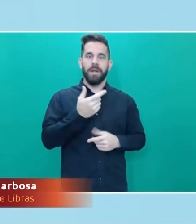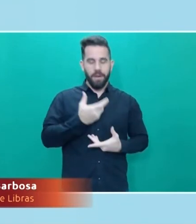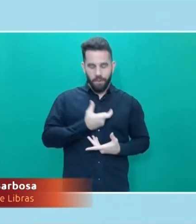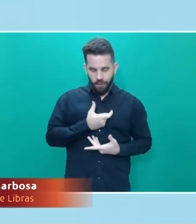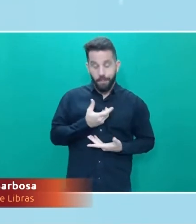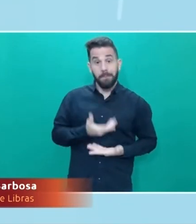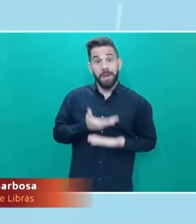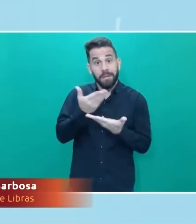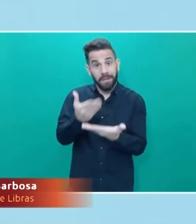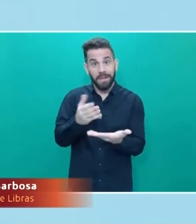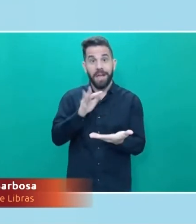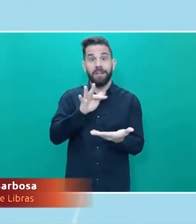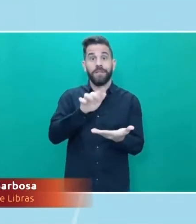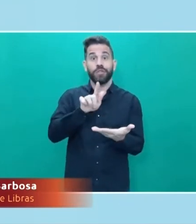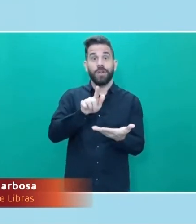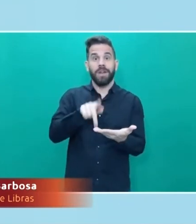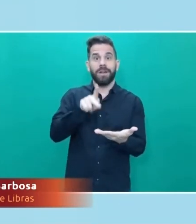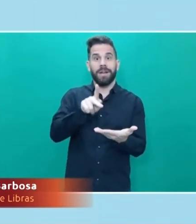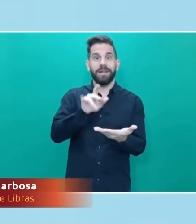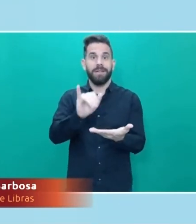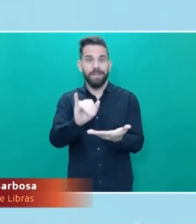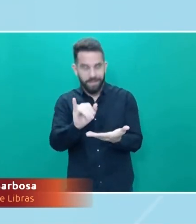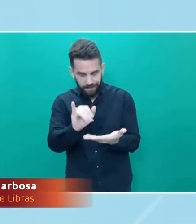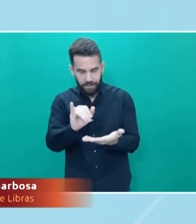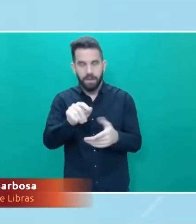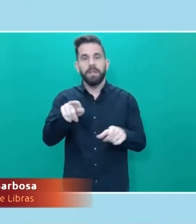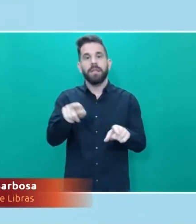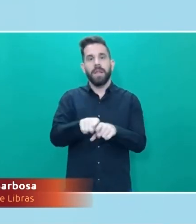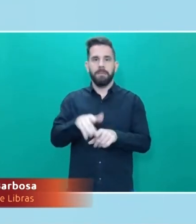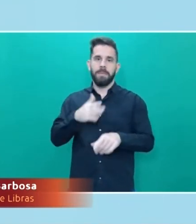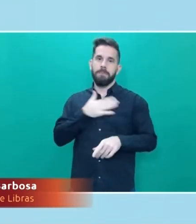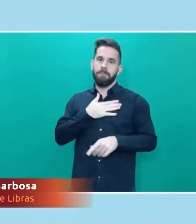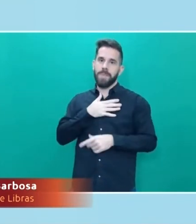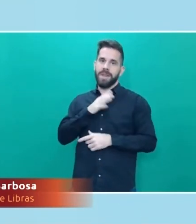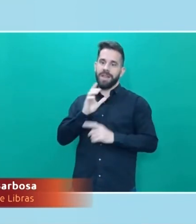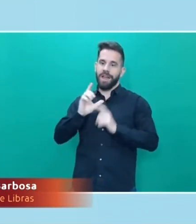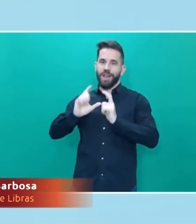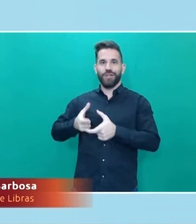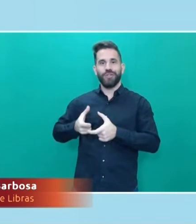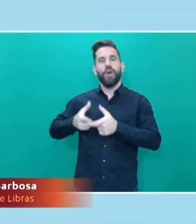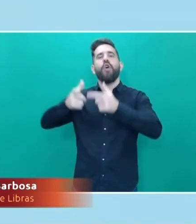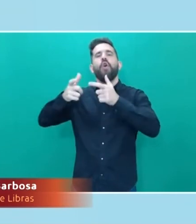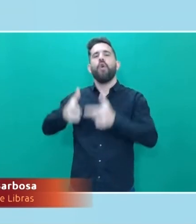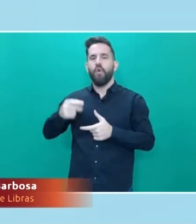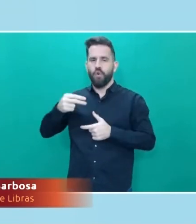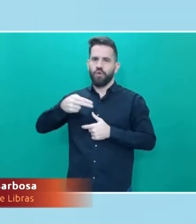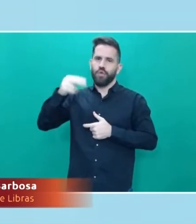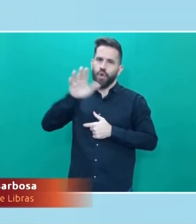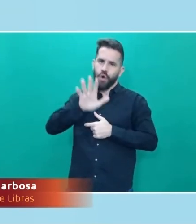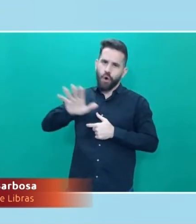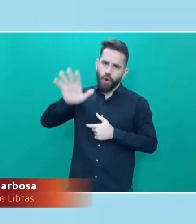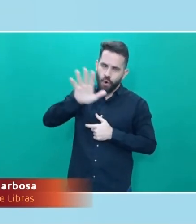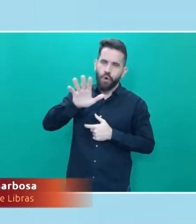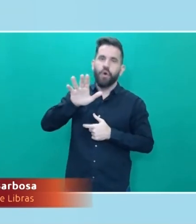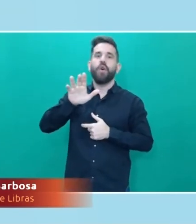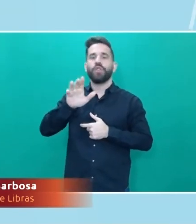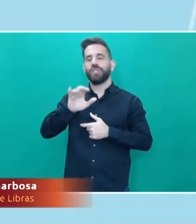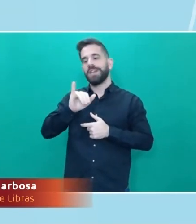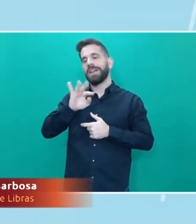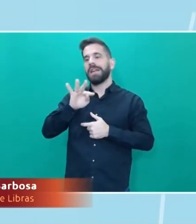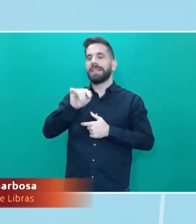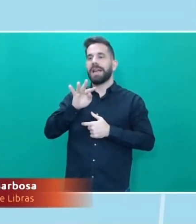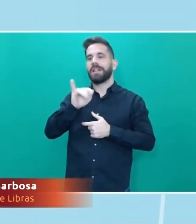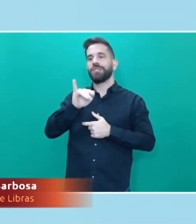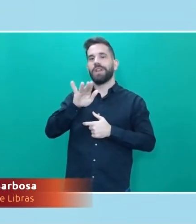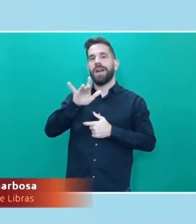ofereço essa medalha para o pessoal da minha região, região norte de Goiânia, né, Itatiaia, Nossa Morada, que é o meu setor,